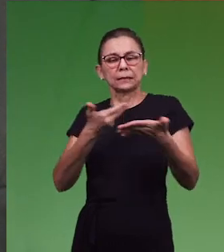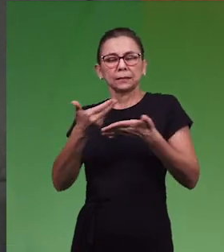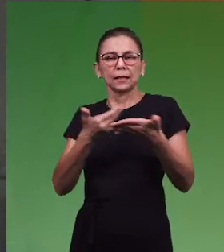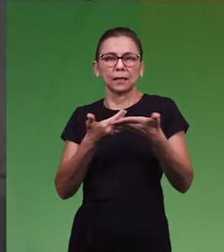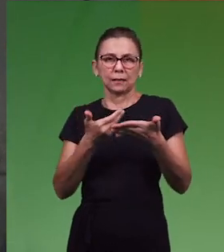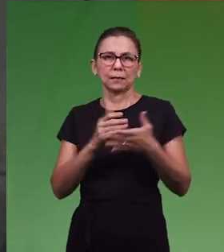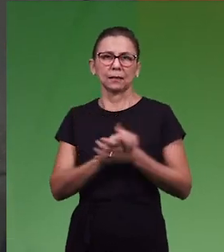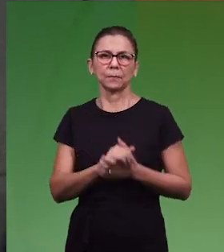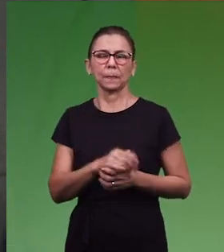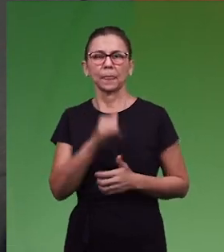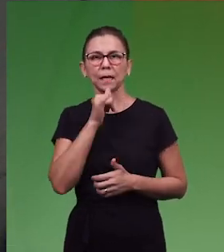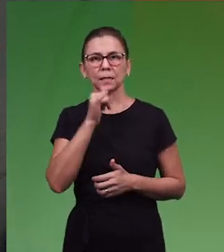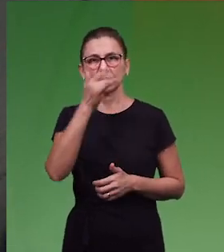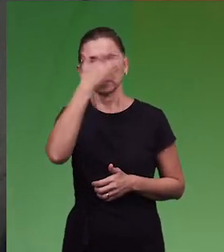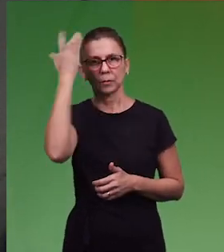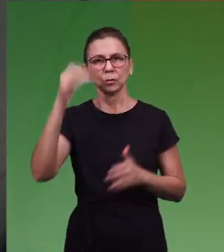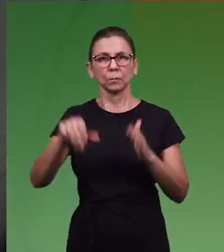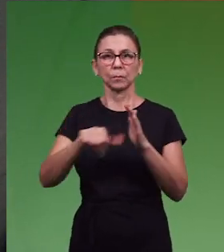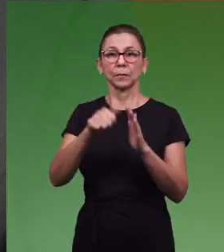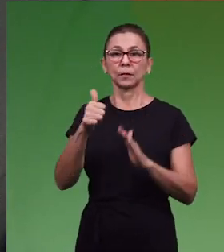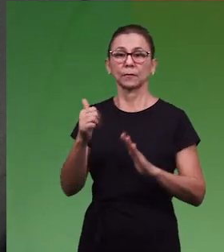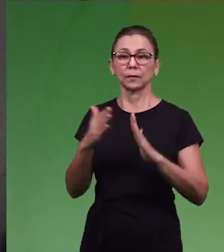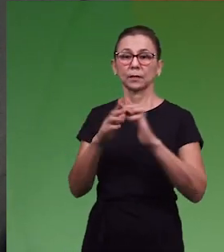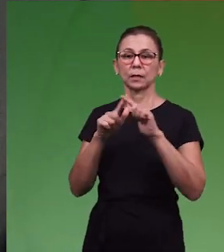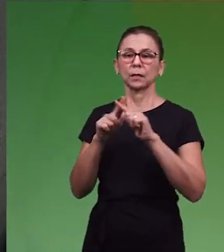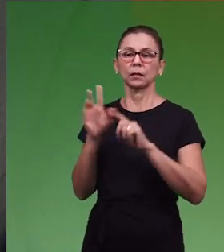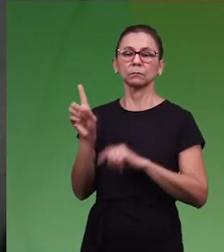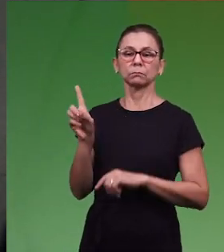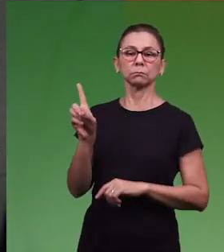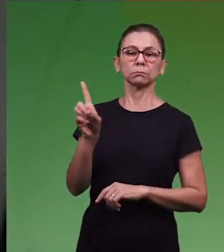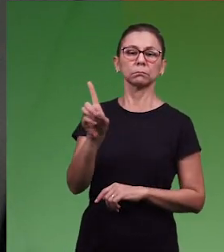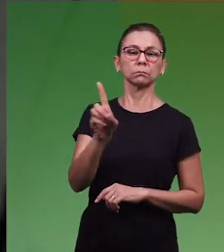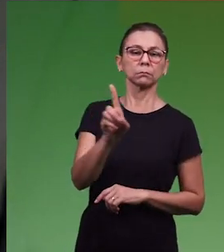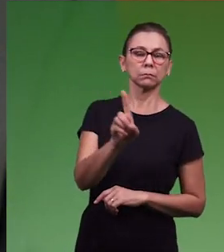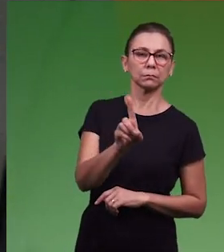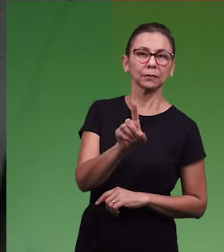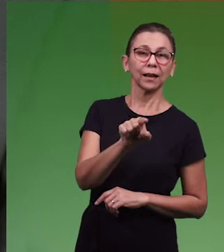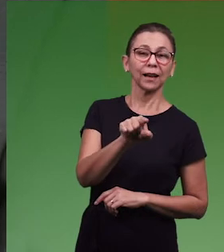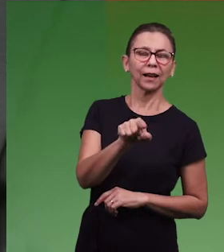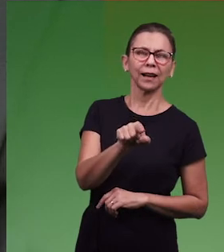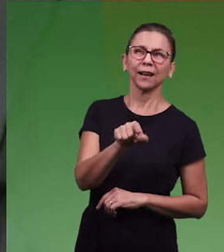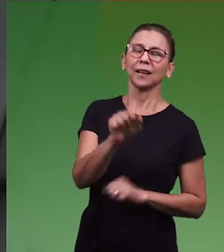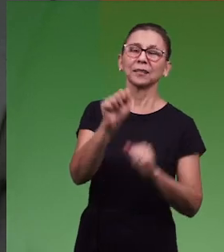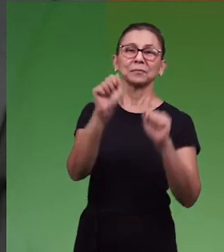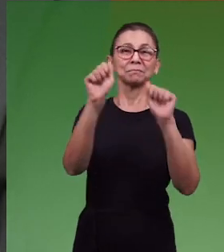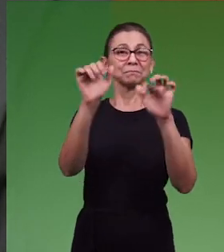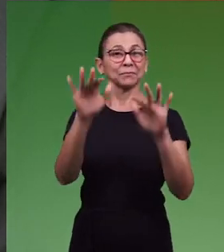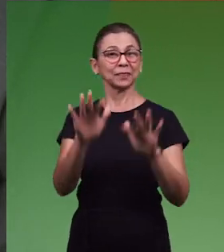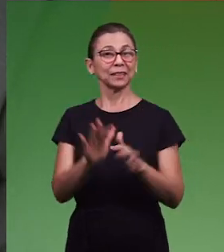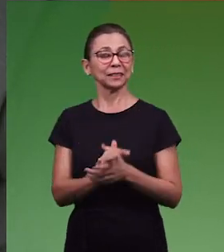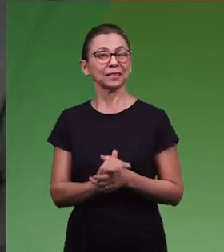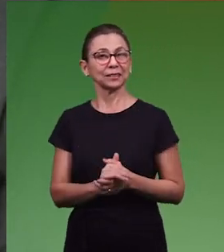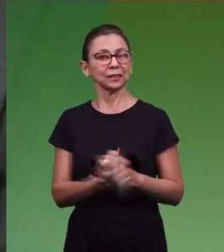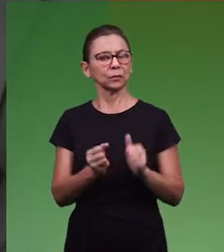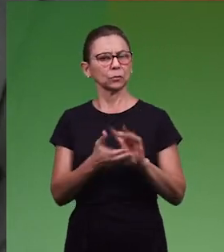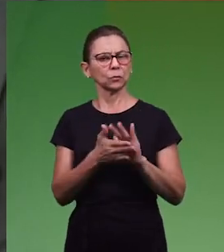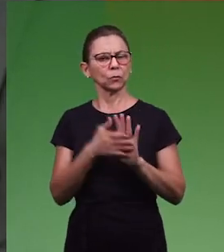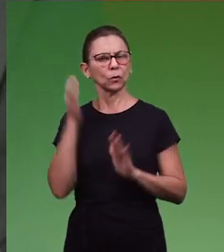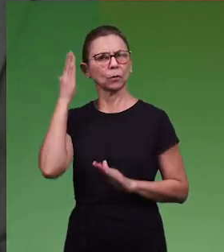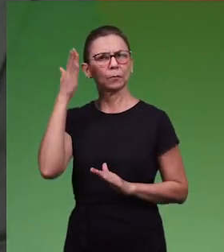dia? A pessoa entrou pela primeira vez na igreja. Ela recebeu uma bênção. A igreja precisa estar,